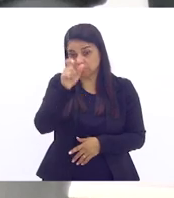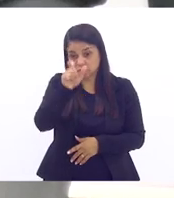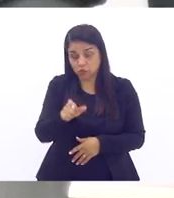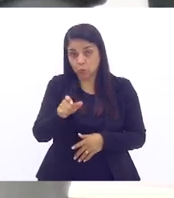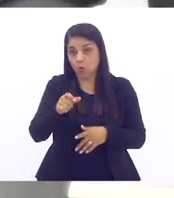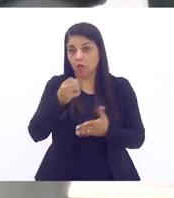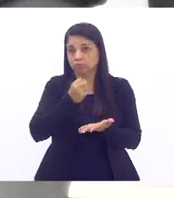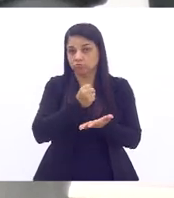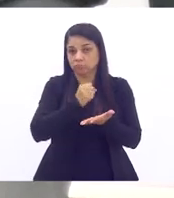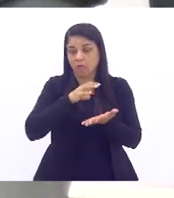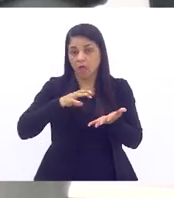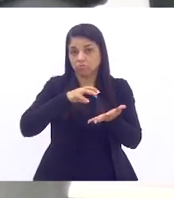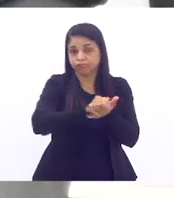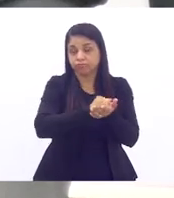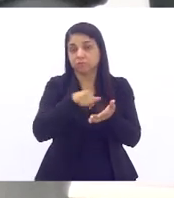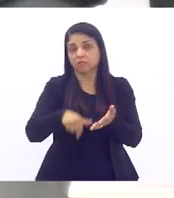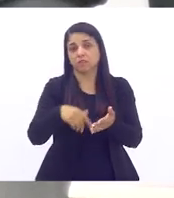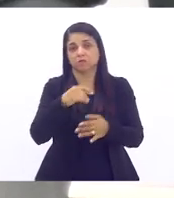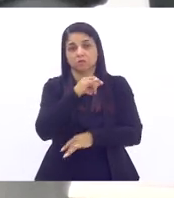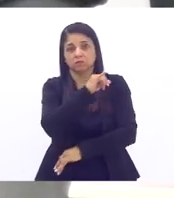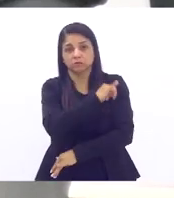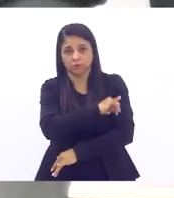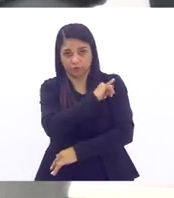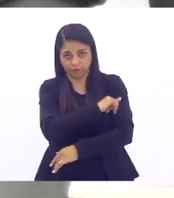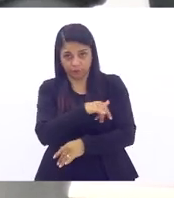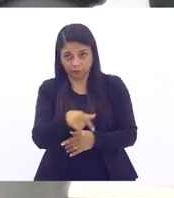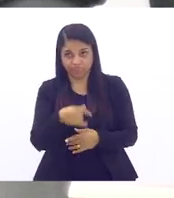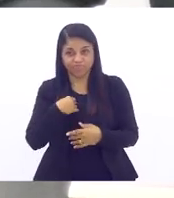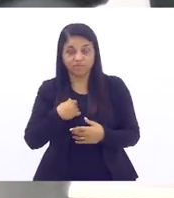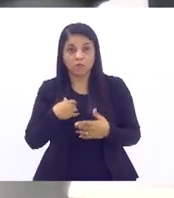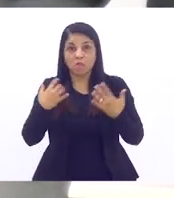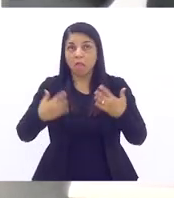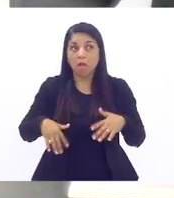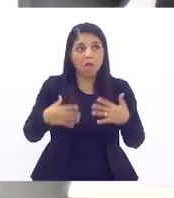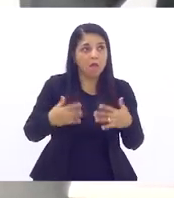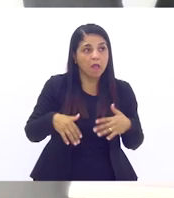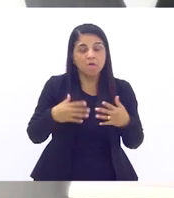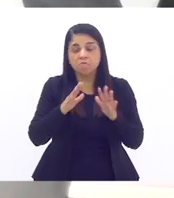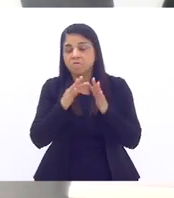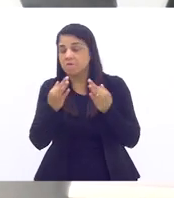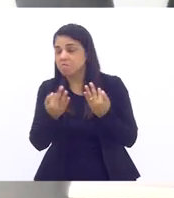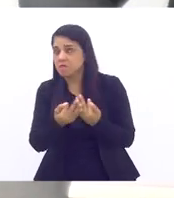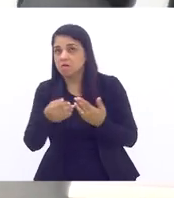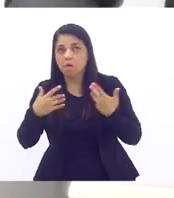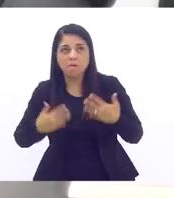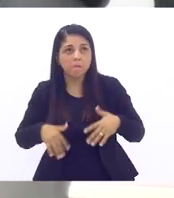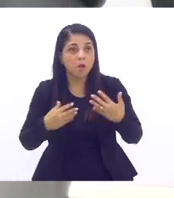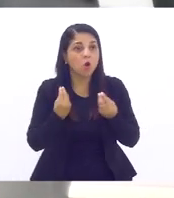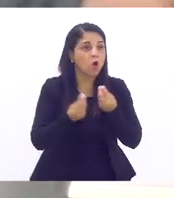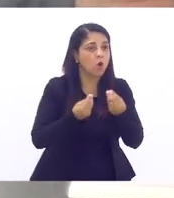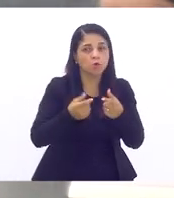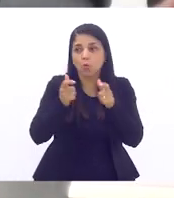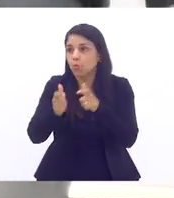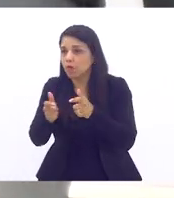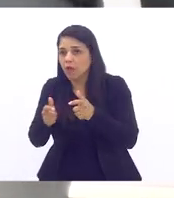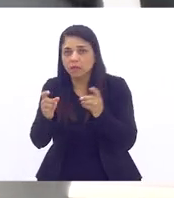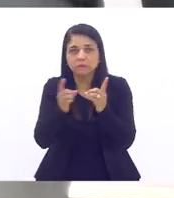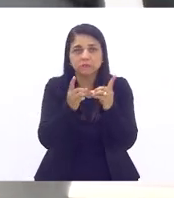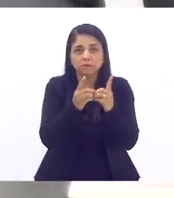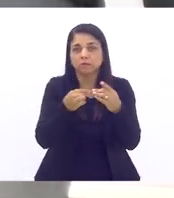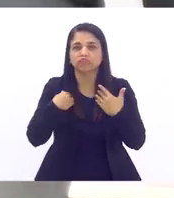o movimento enorme por conta de não sabermos para onde ir O que fazer como tratar e